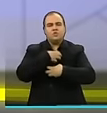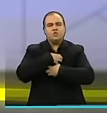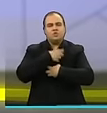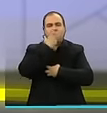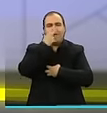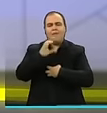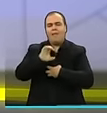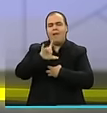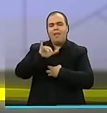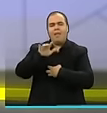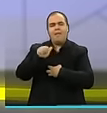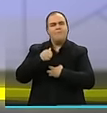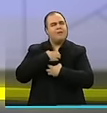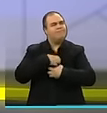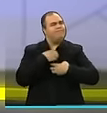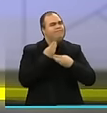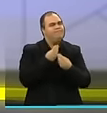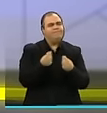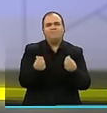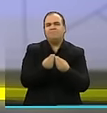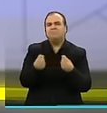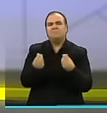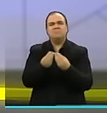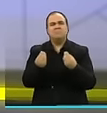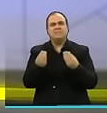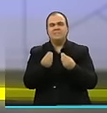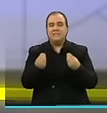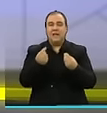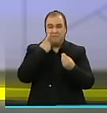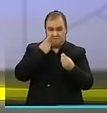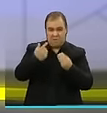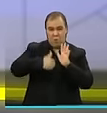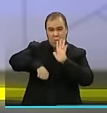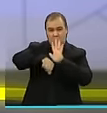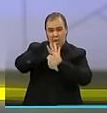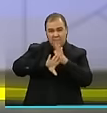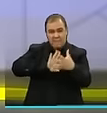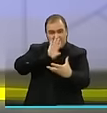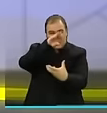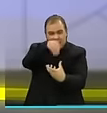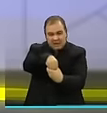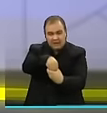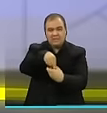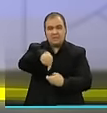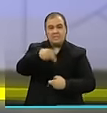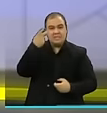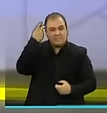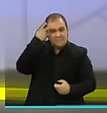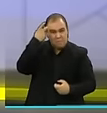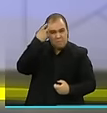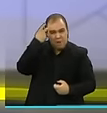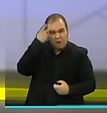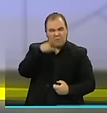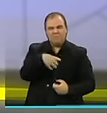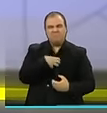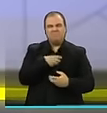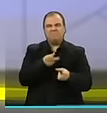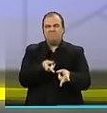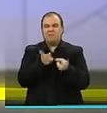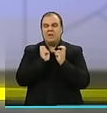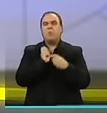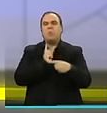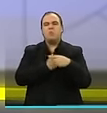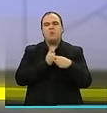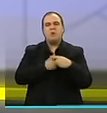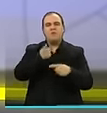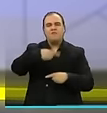vez o crime organizado se infiltrando da política de São Paulo e do Brasil. O Datena é um aliado do Boulos e da Tabata, né? Porque